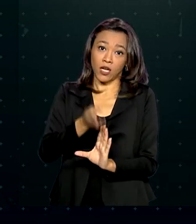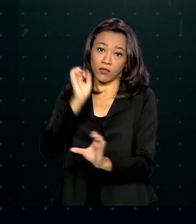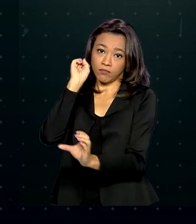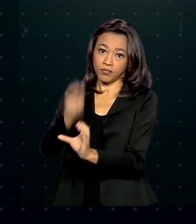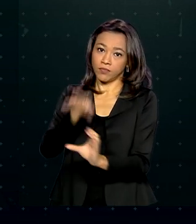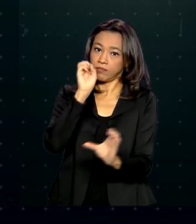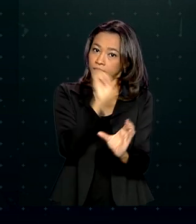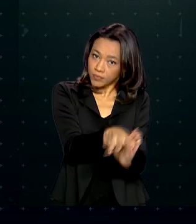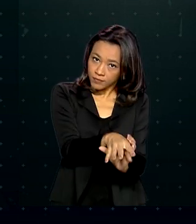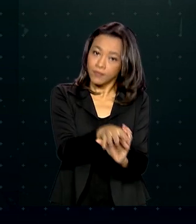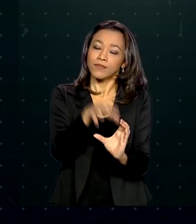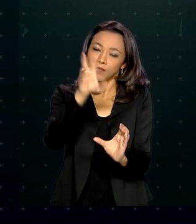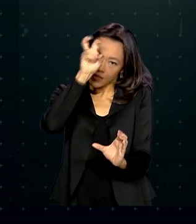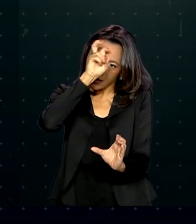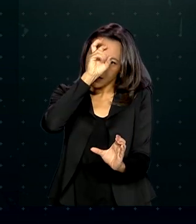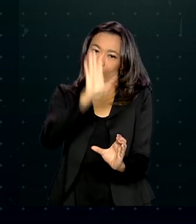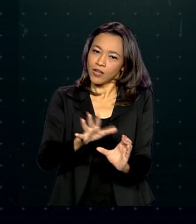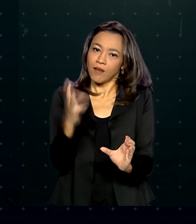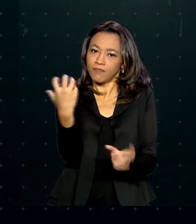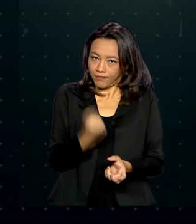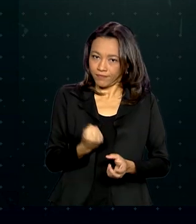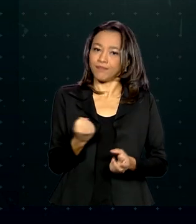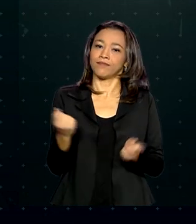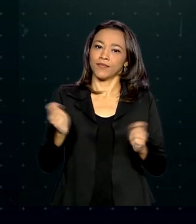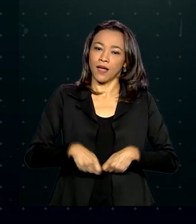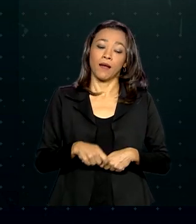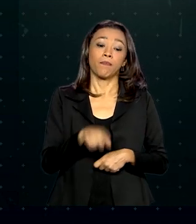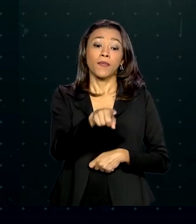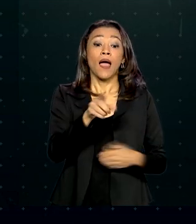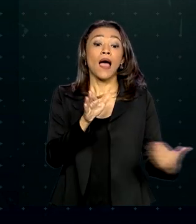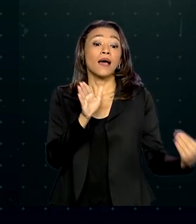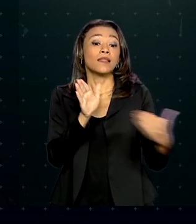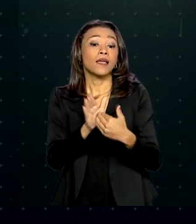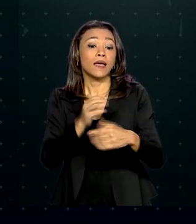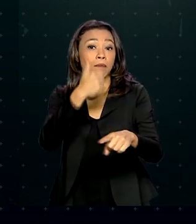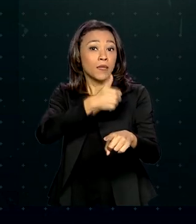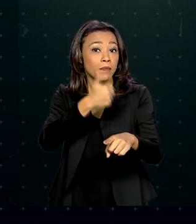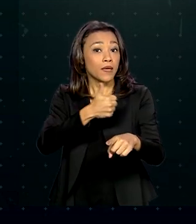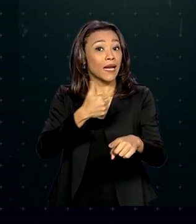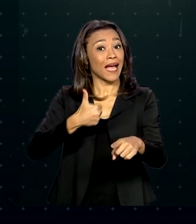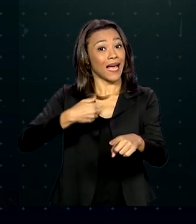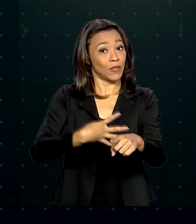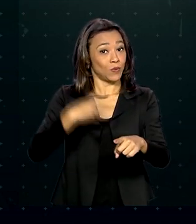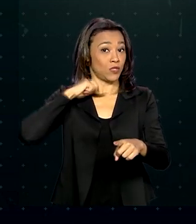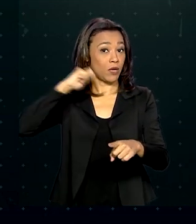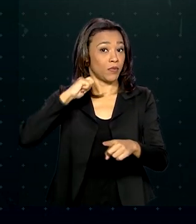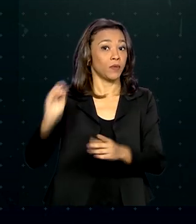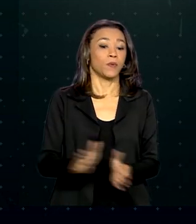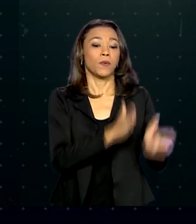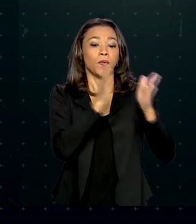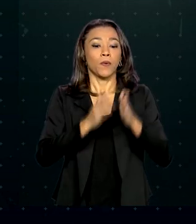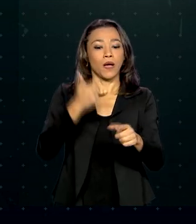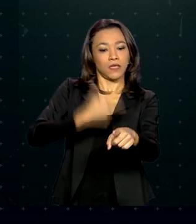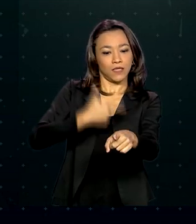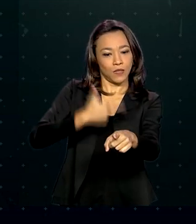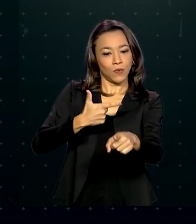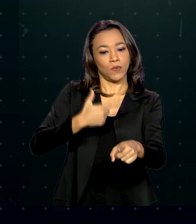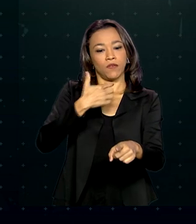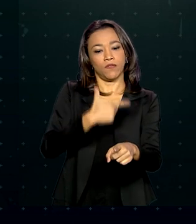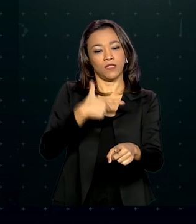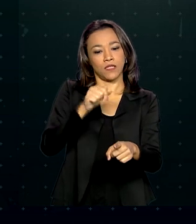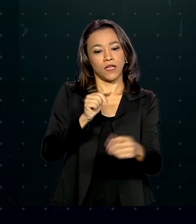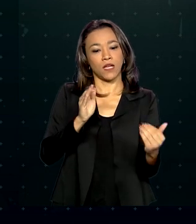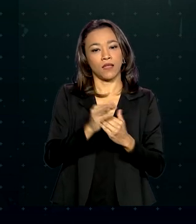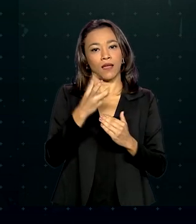conta já nesta quinta-feira a primeira parcela vai estar disponível até o dia quatorze de abril a segunda entre 27 e